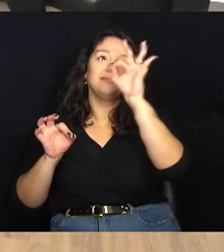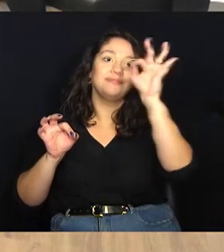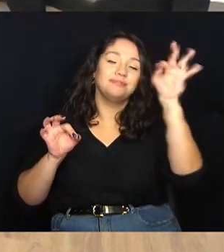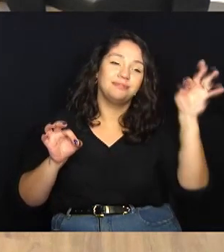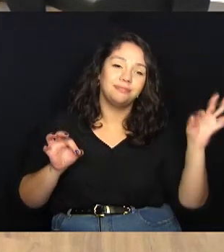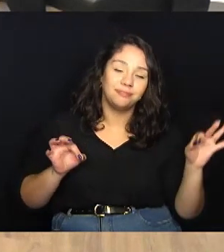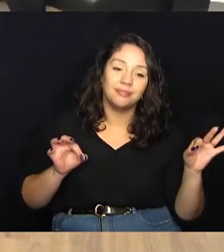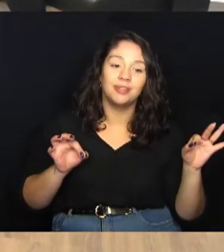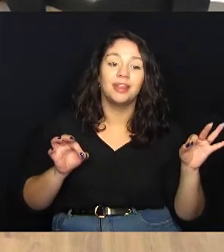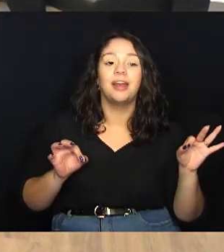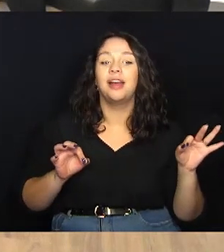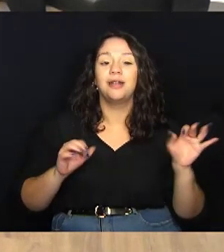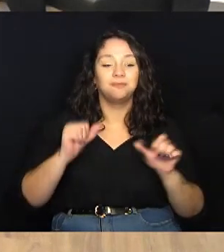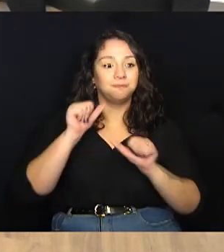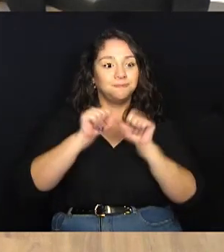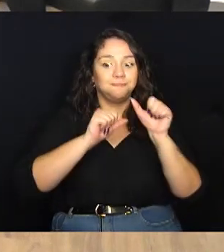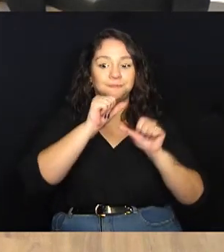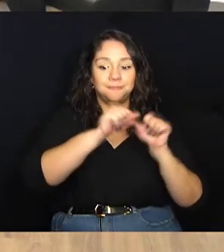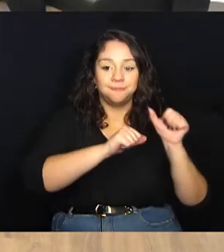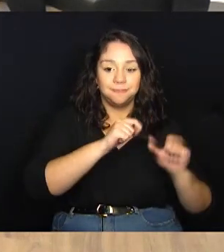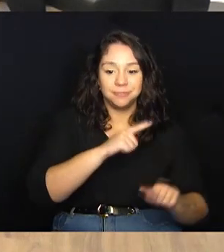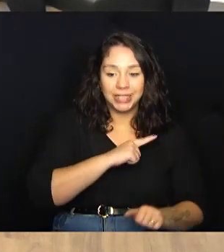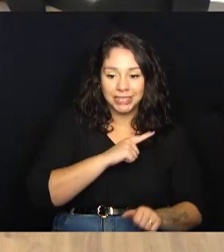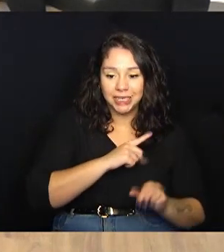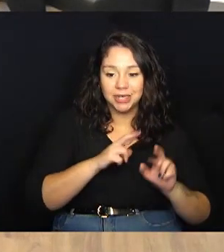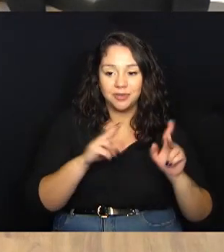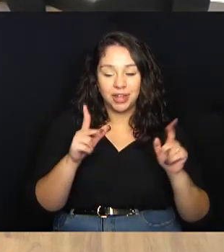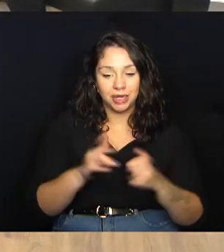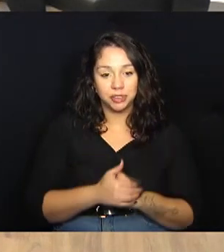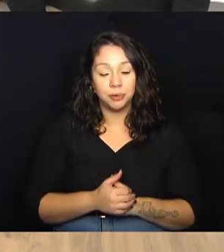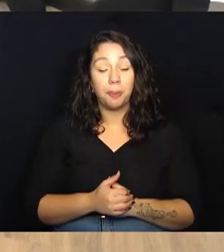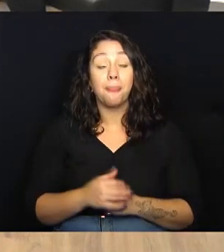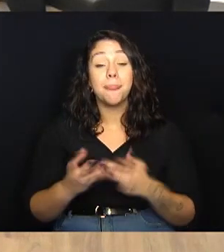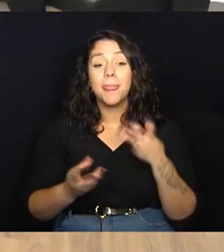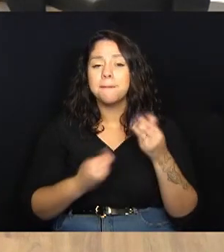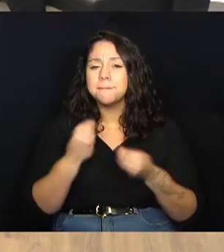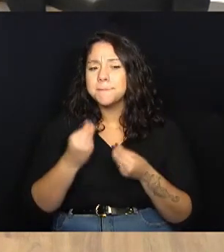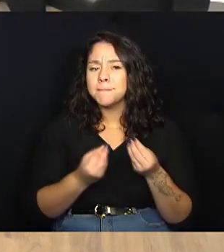família adotiva. Como que vocês